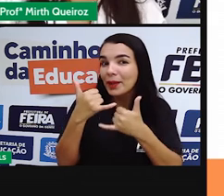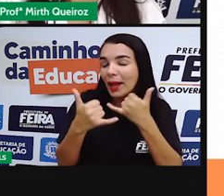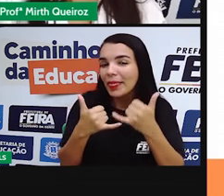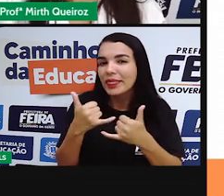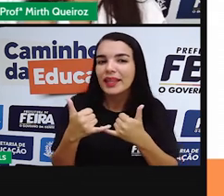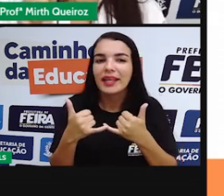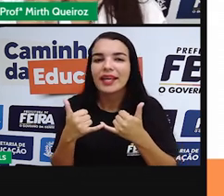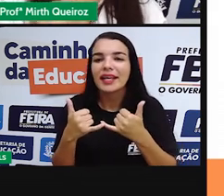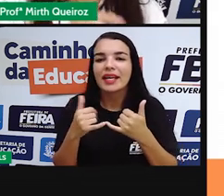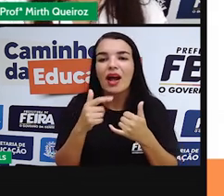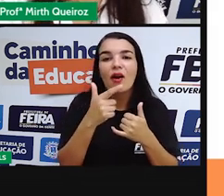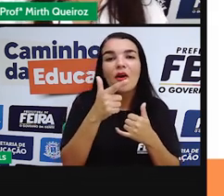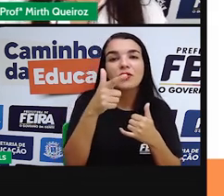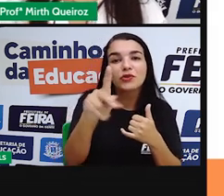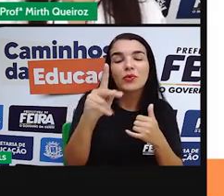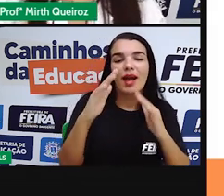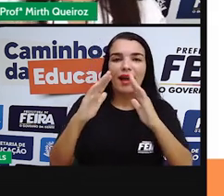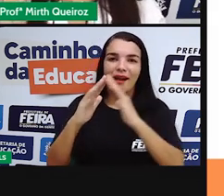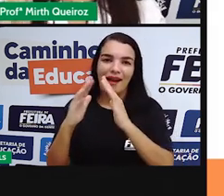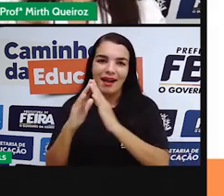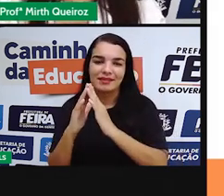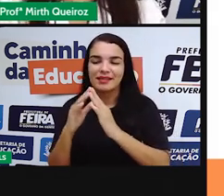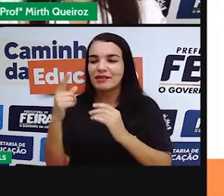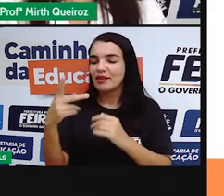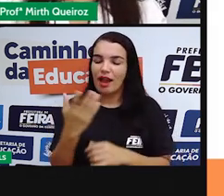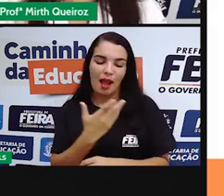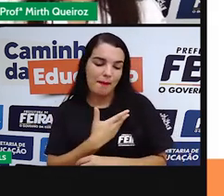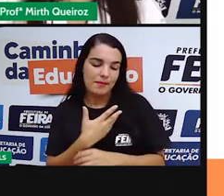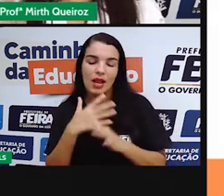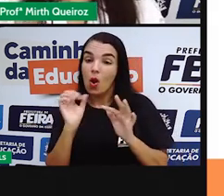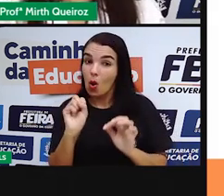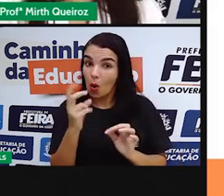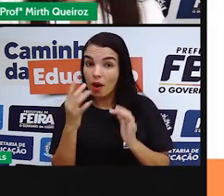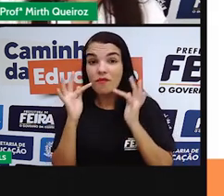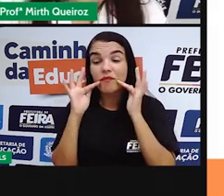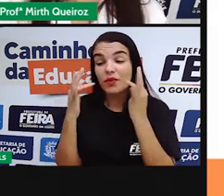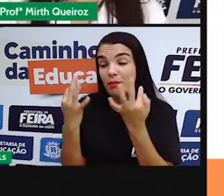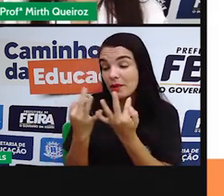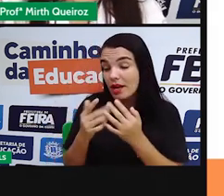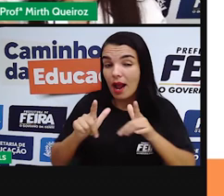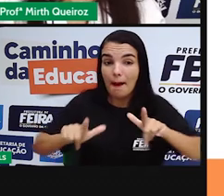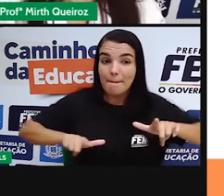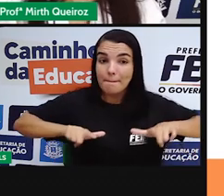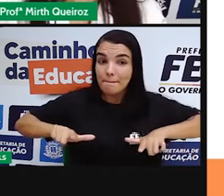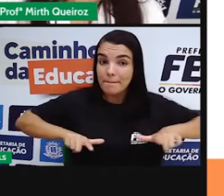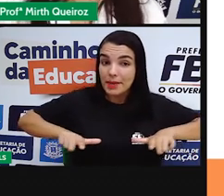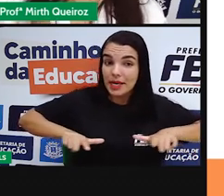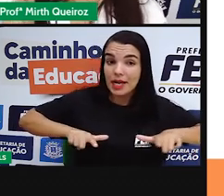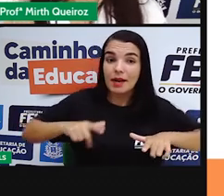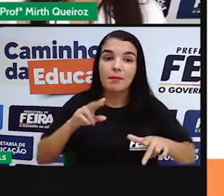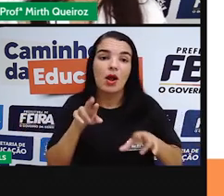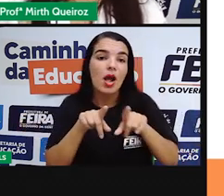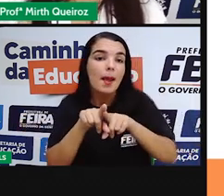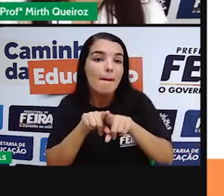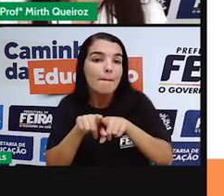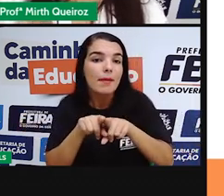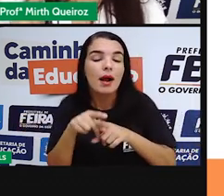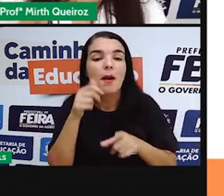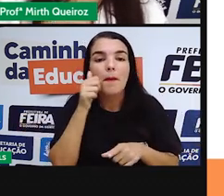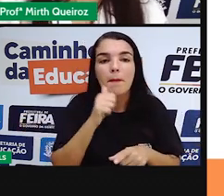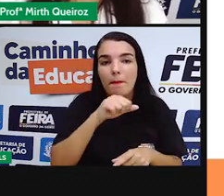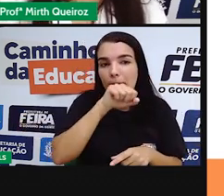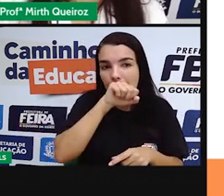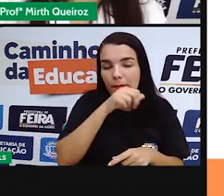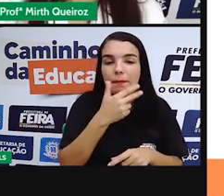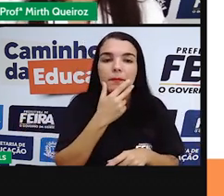todas essas brincadeiras aí na sua casa com alguns dos seus familiares, com seus primos, com seus irmãos, com seus pais.